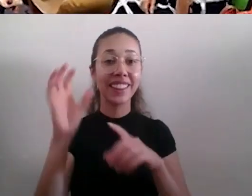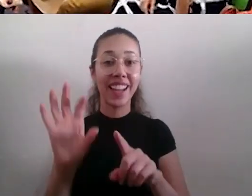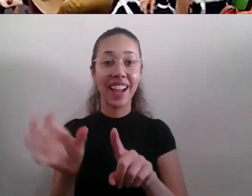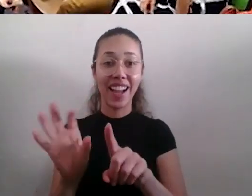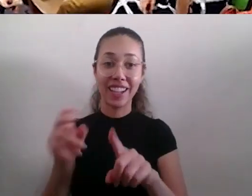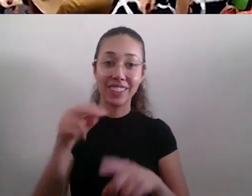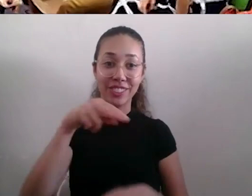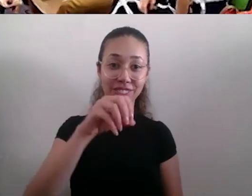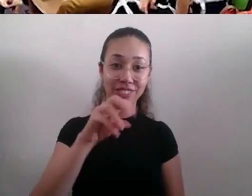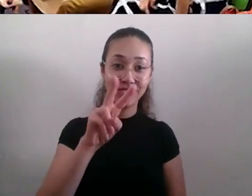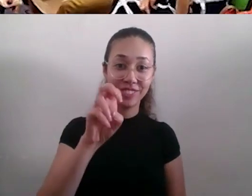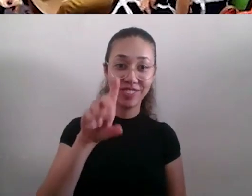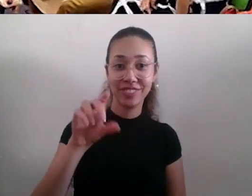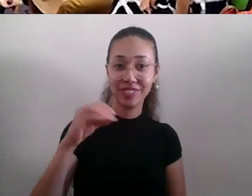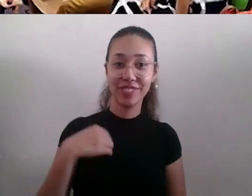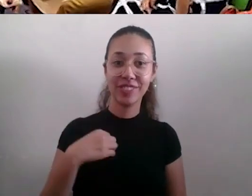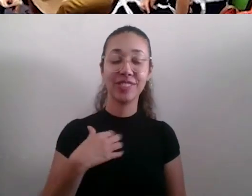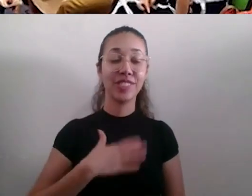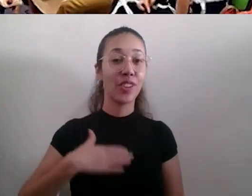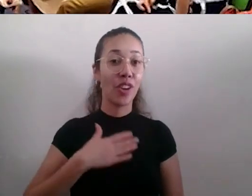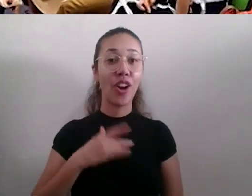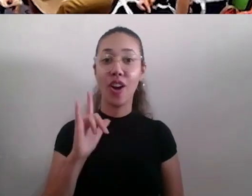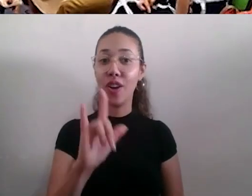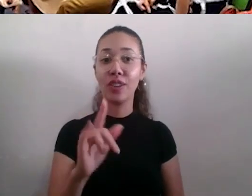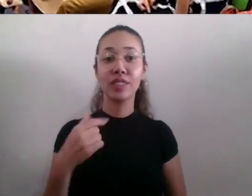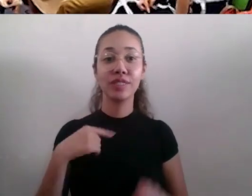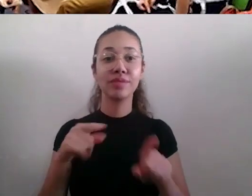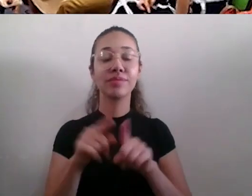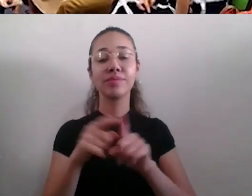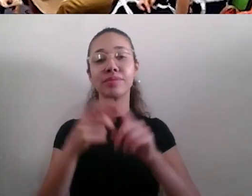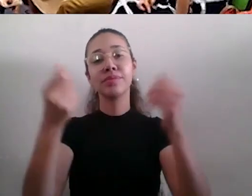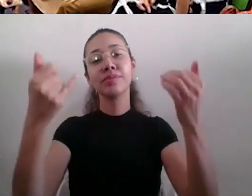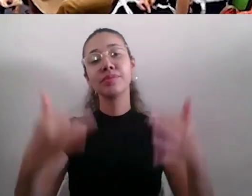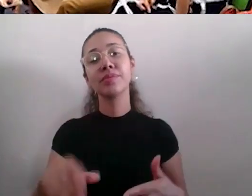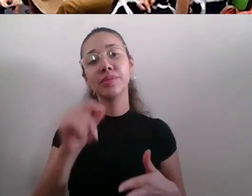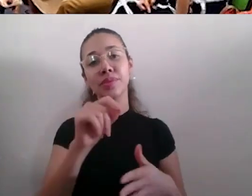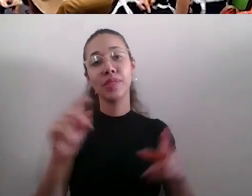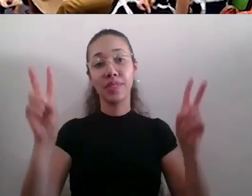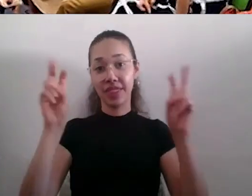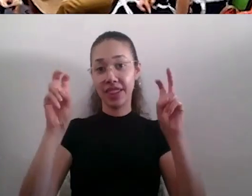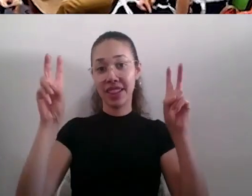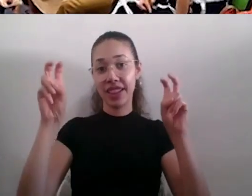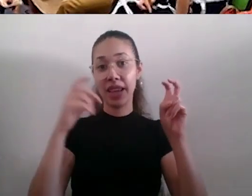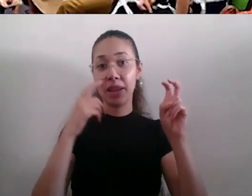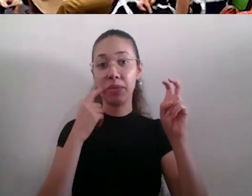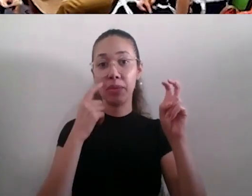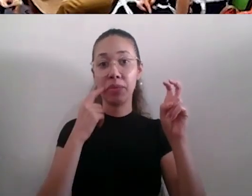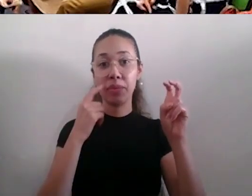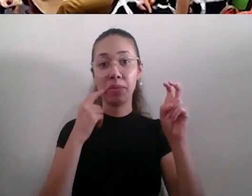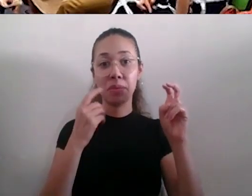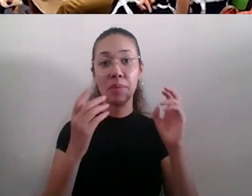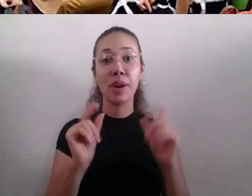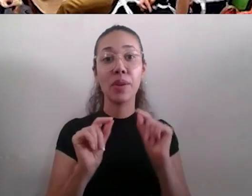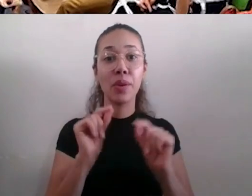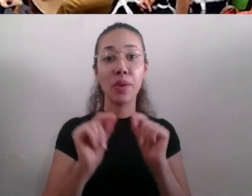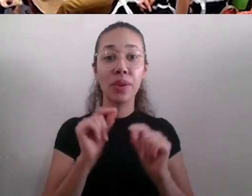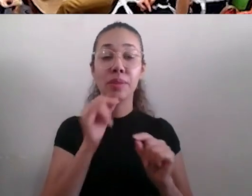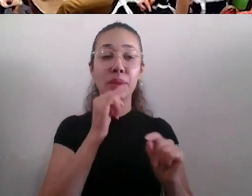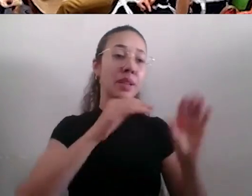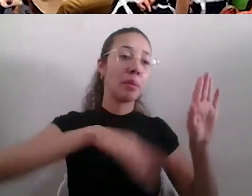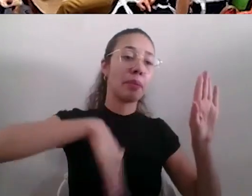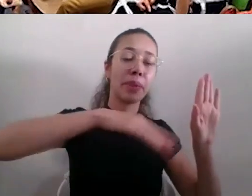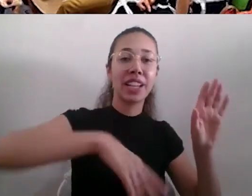Acho que eu queria explorar um pouco o Apresenta, que a gente falou Oba! muito do Praia dos Ossos,